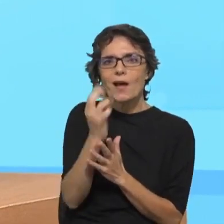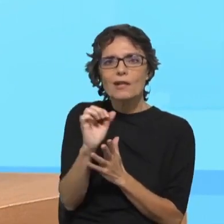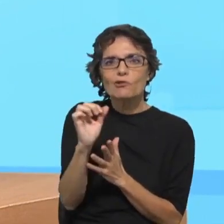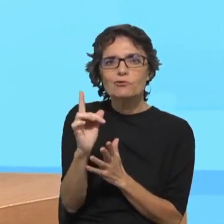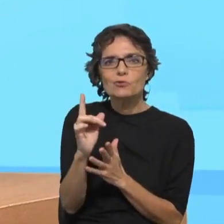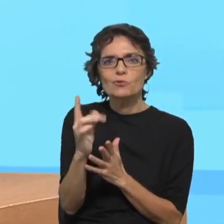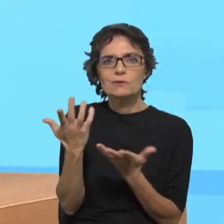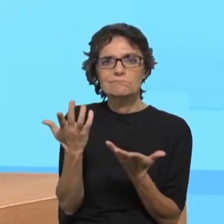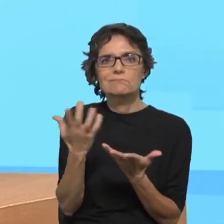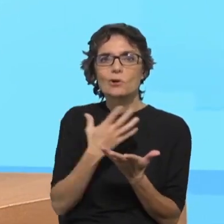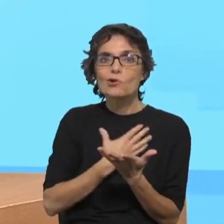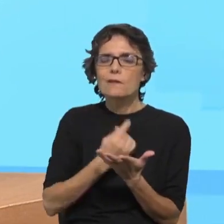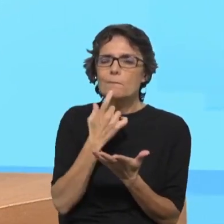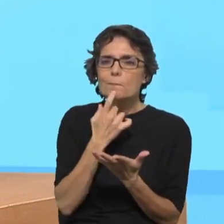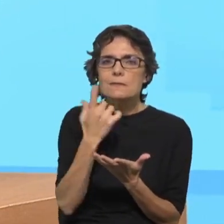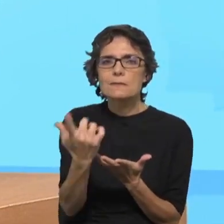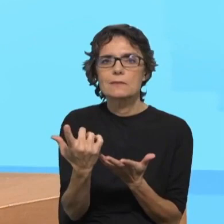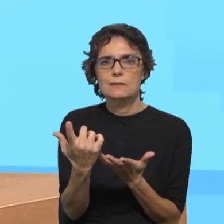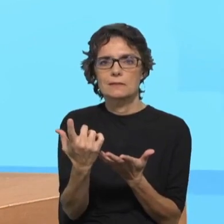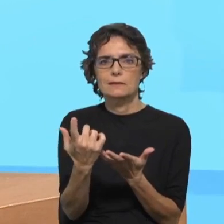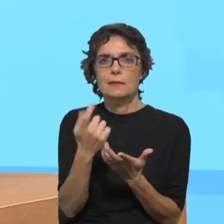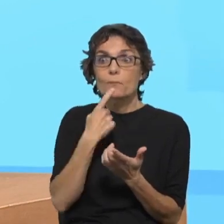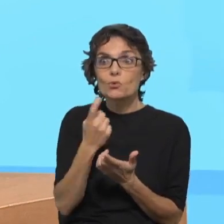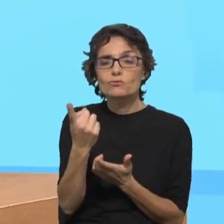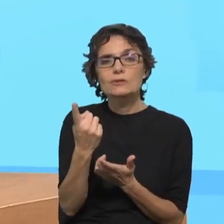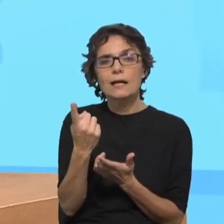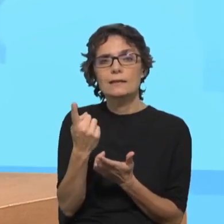caracteriza esse passar quase para a